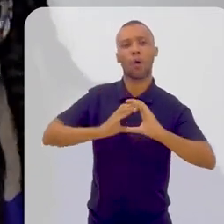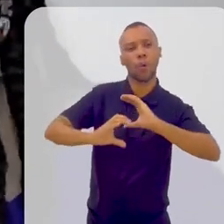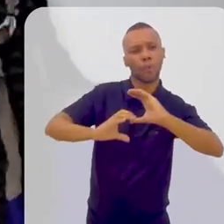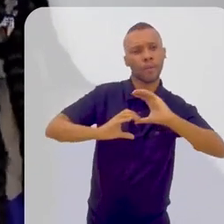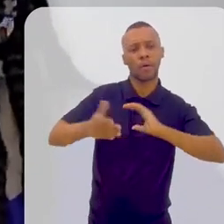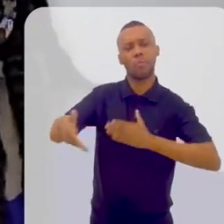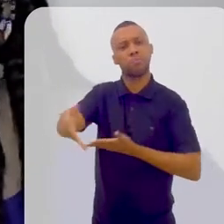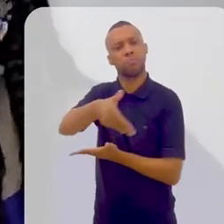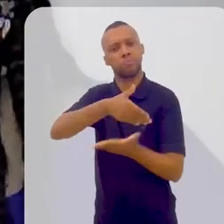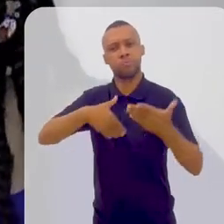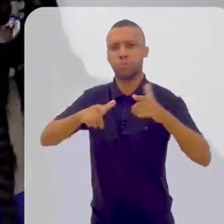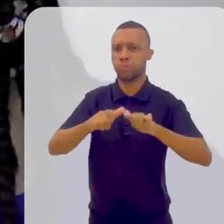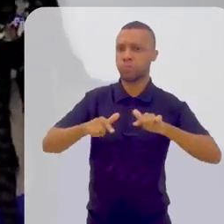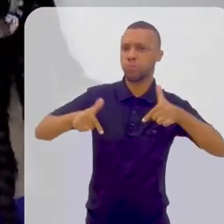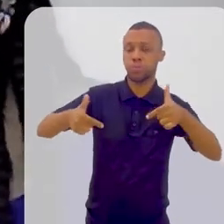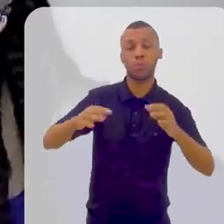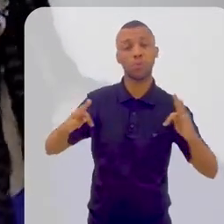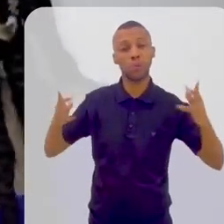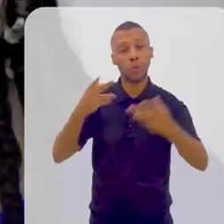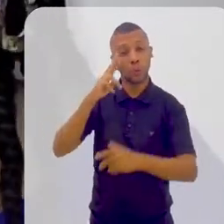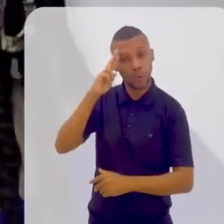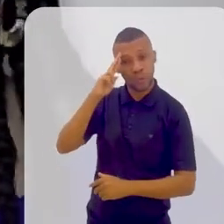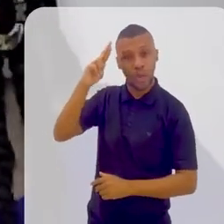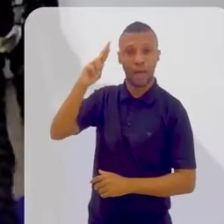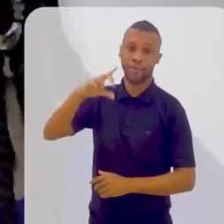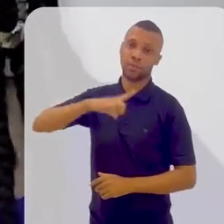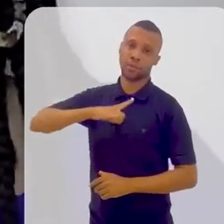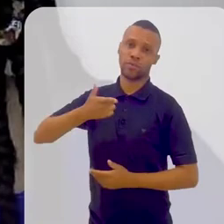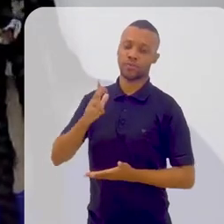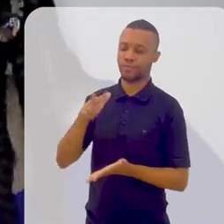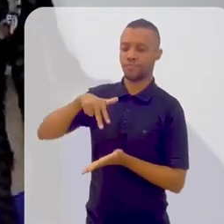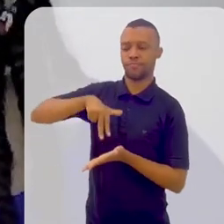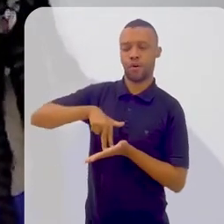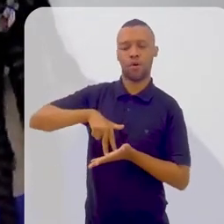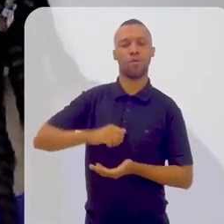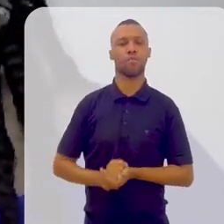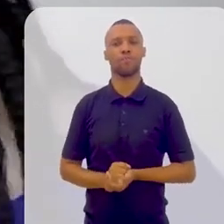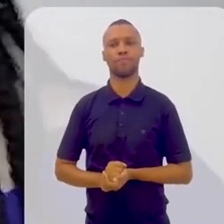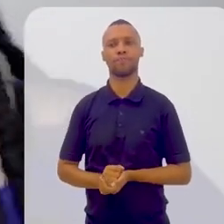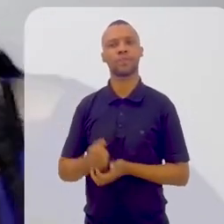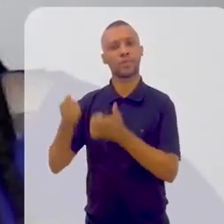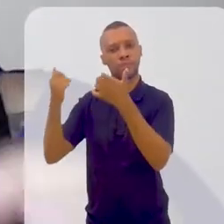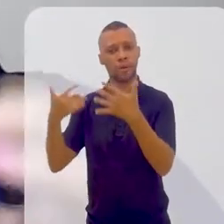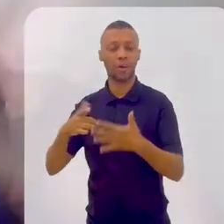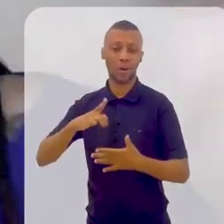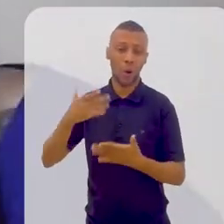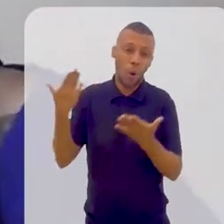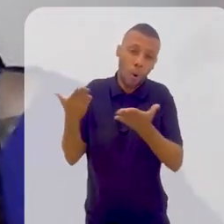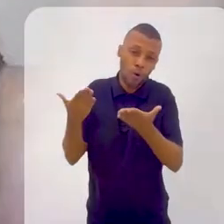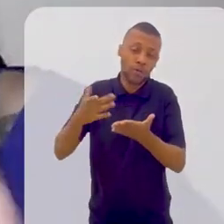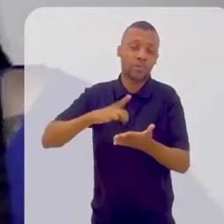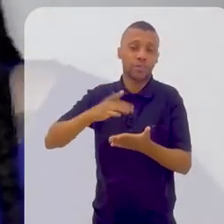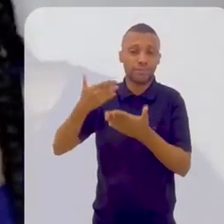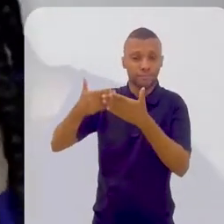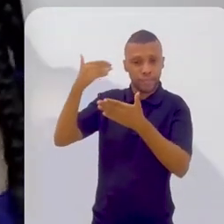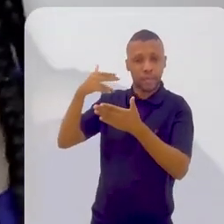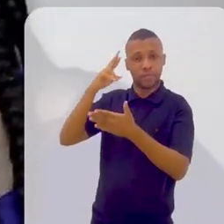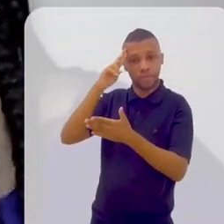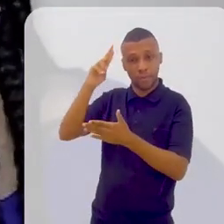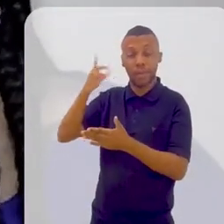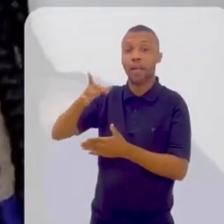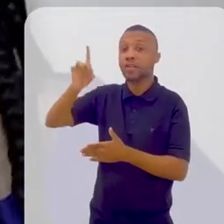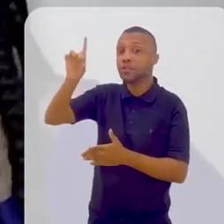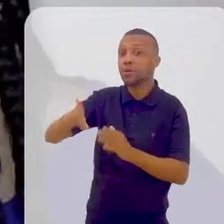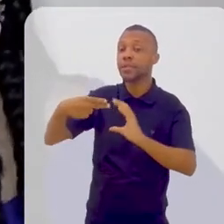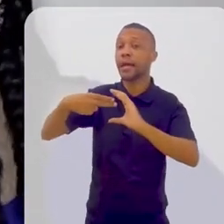para executar. Todos os chefes que eu tive, né, falavam assim: olha, eu tive um chefe que hoje ele